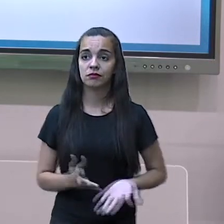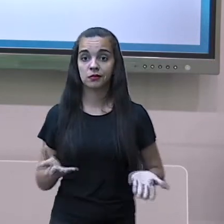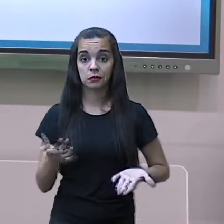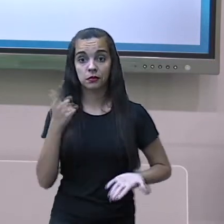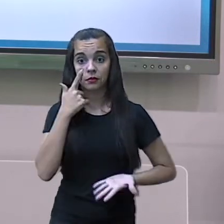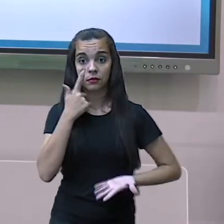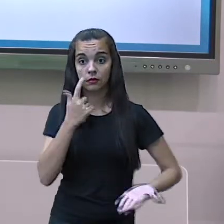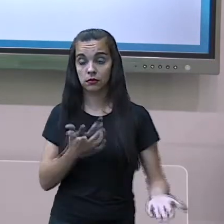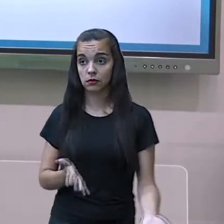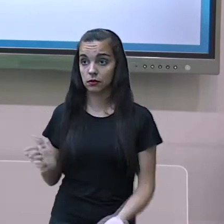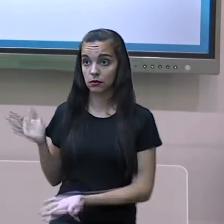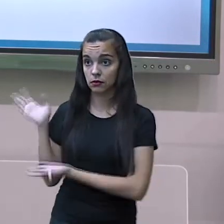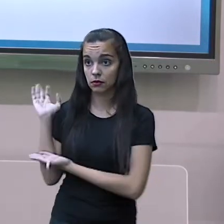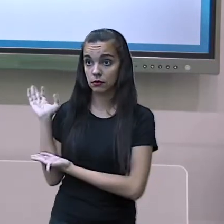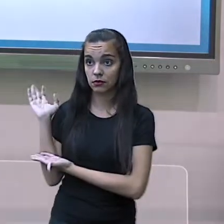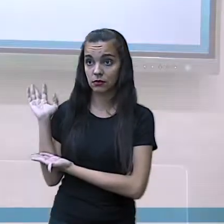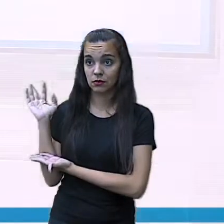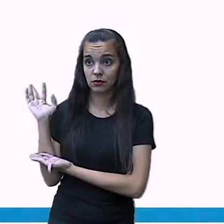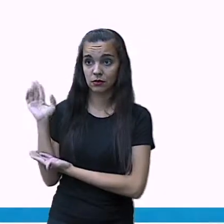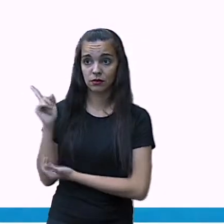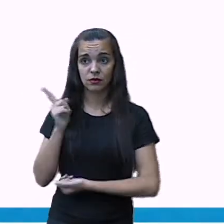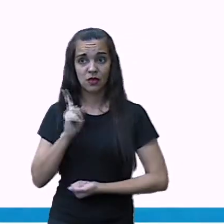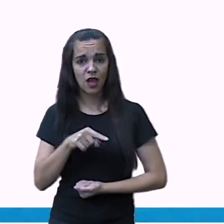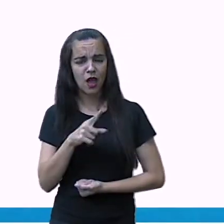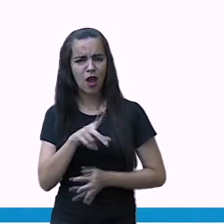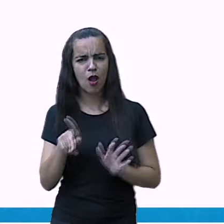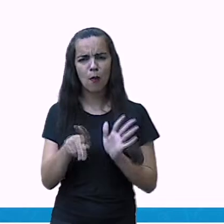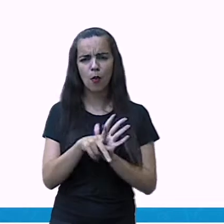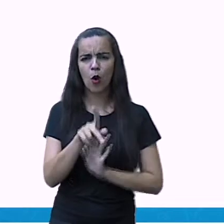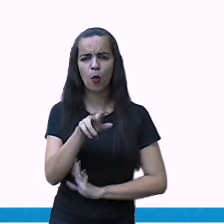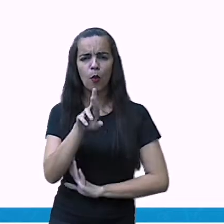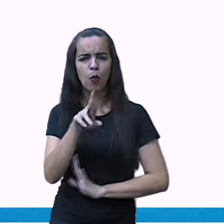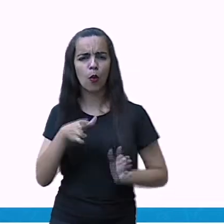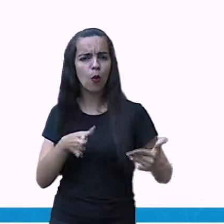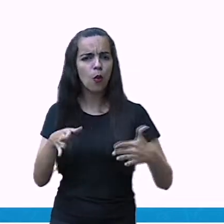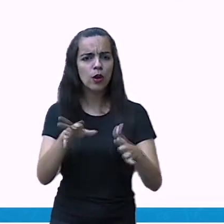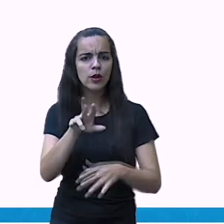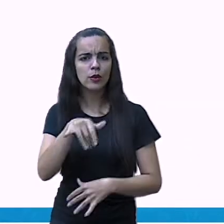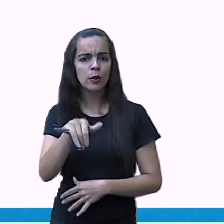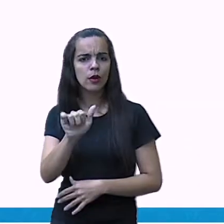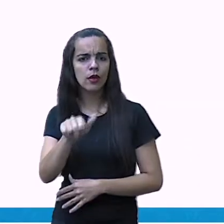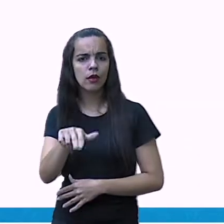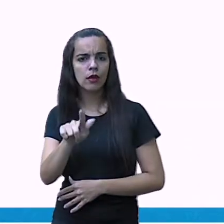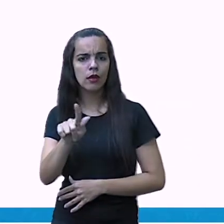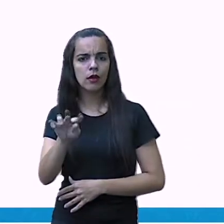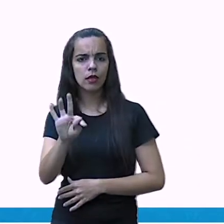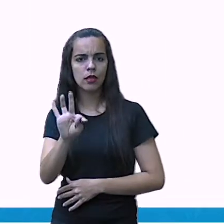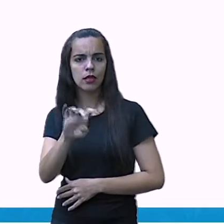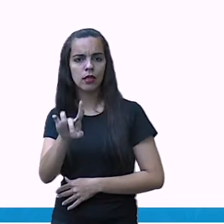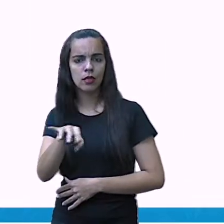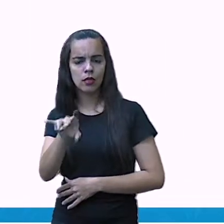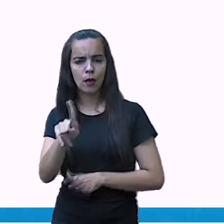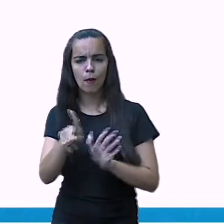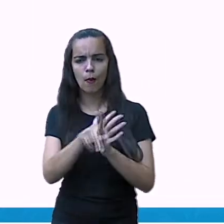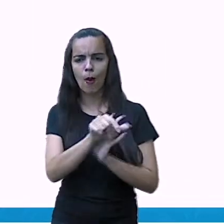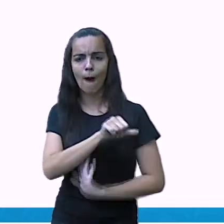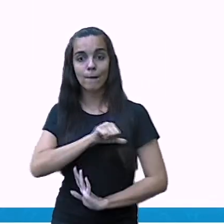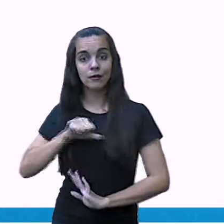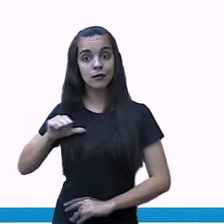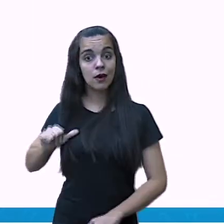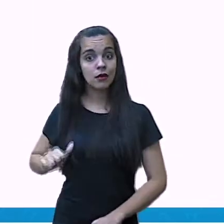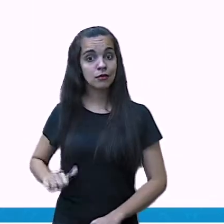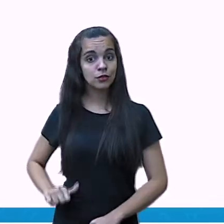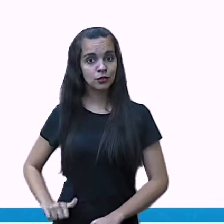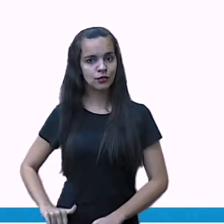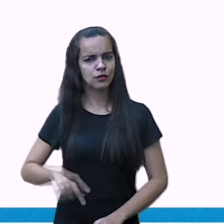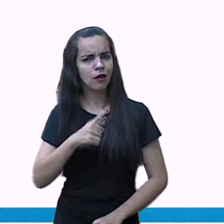Essa é uma foto do rio Yangtze, na China. É um rio perene, de planalto e de águas